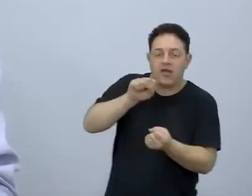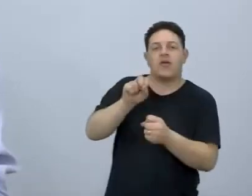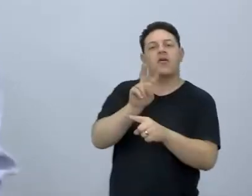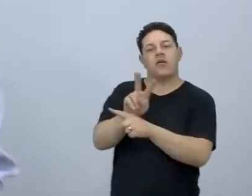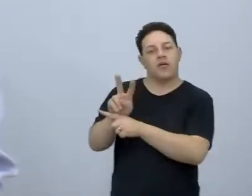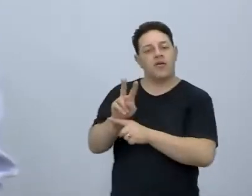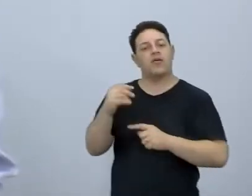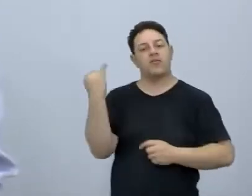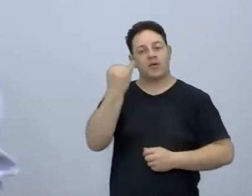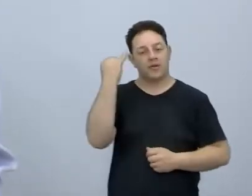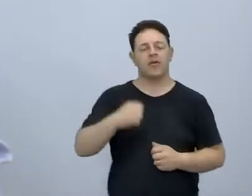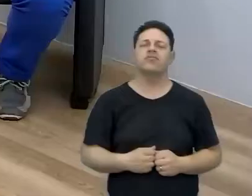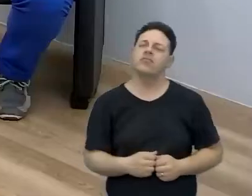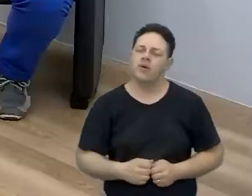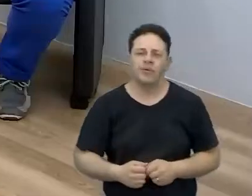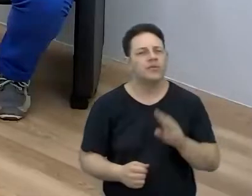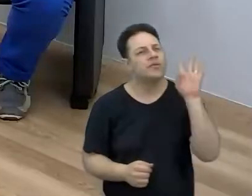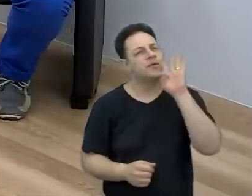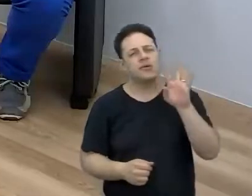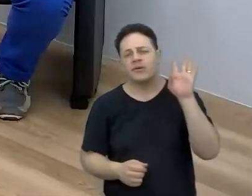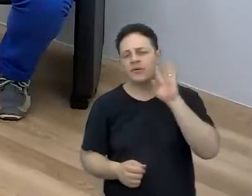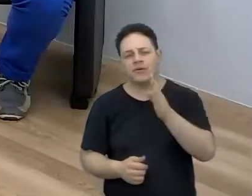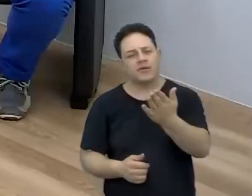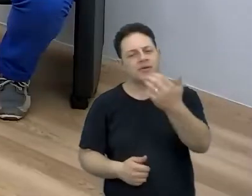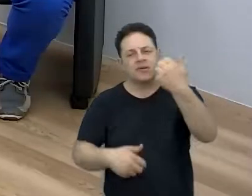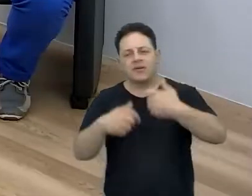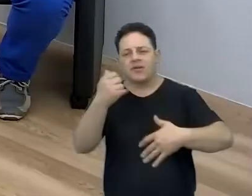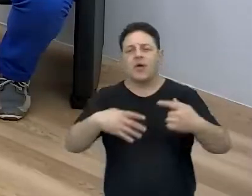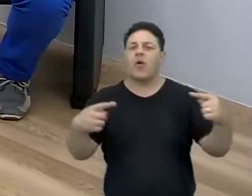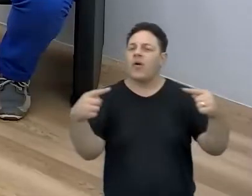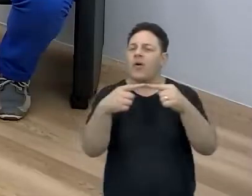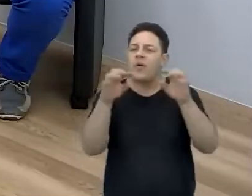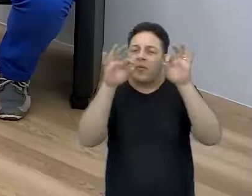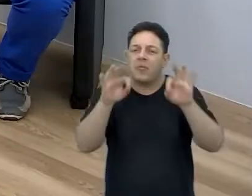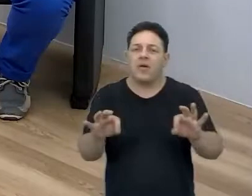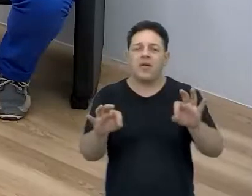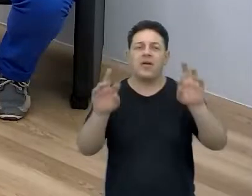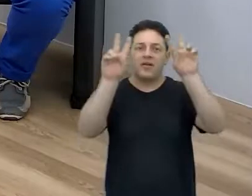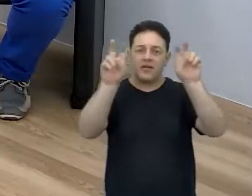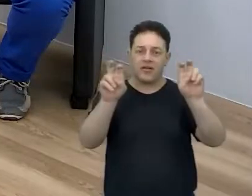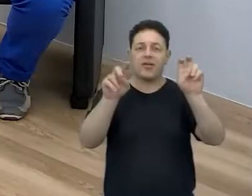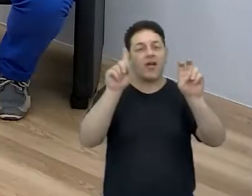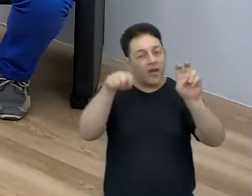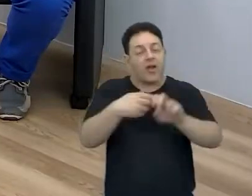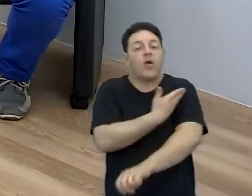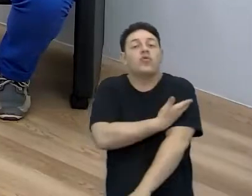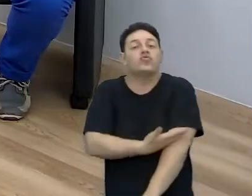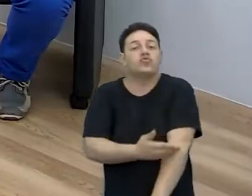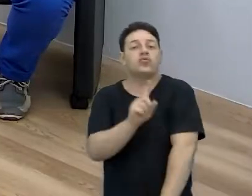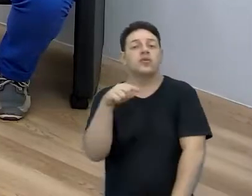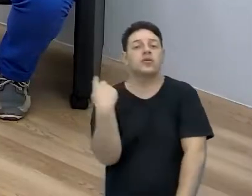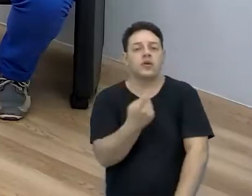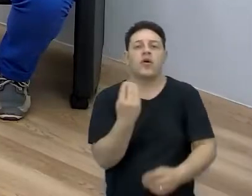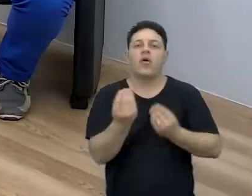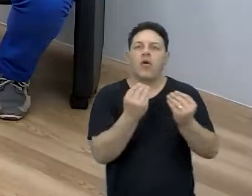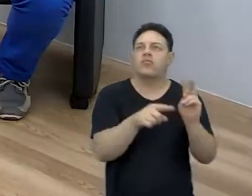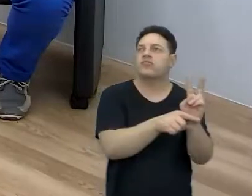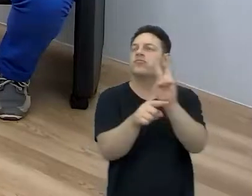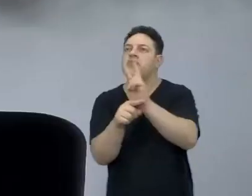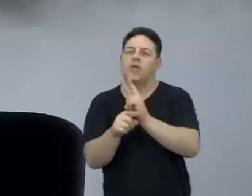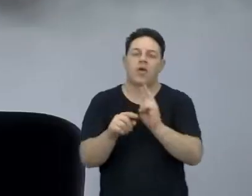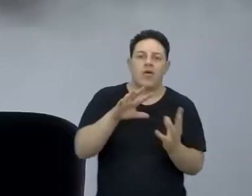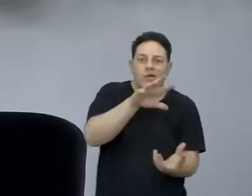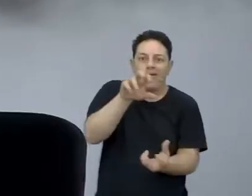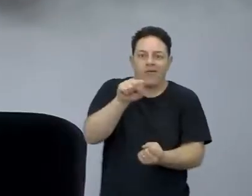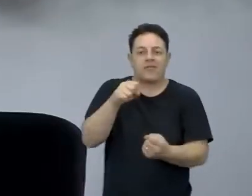né? Exato. Isso é bem legal, porque tem tudo a ver mesmo com o título, né? Que é hábito sustentável mesmo que você está falando, né? E aí eu estou vendo que a